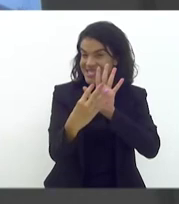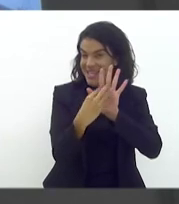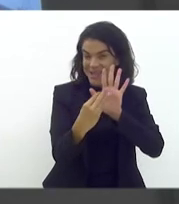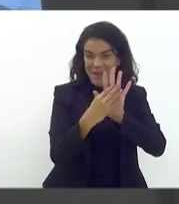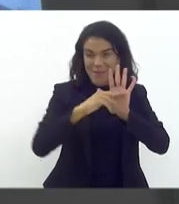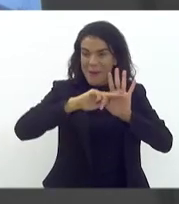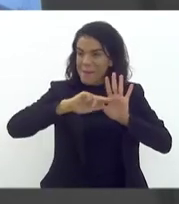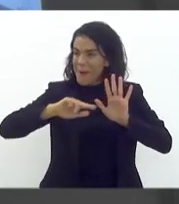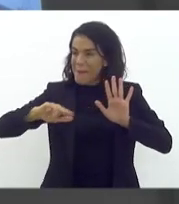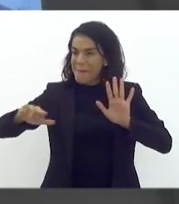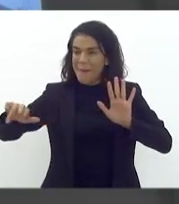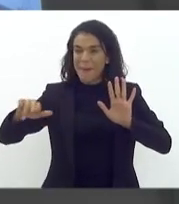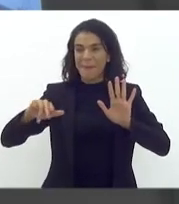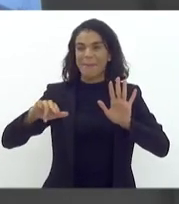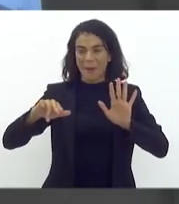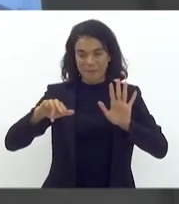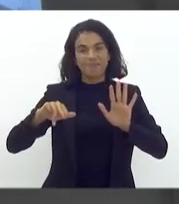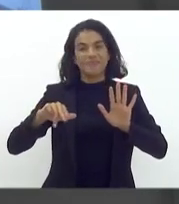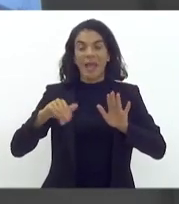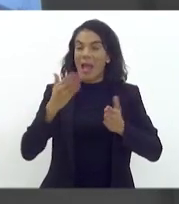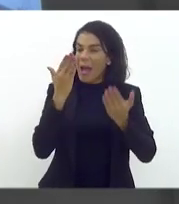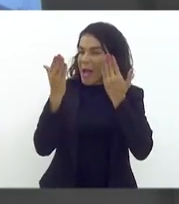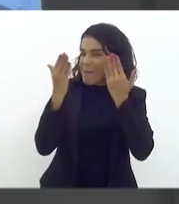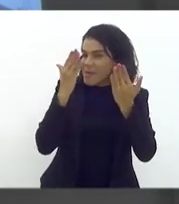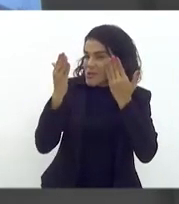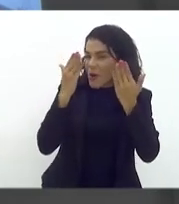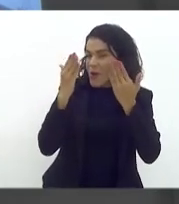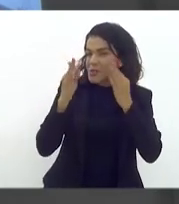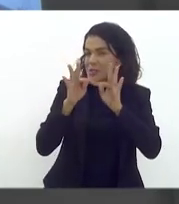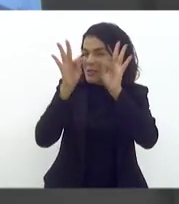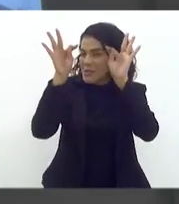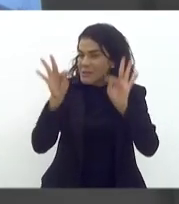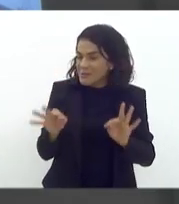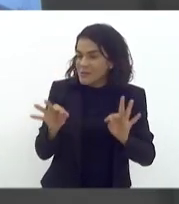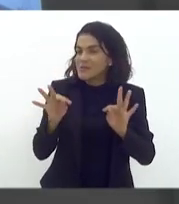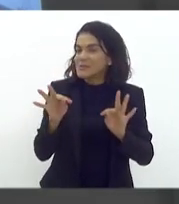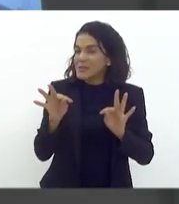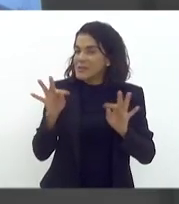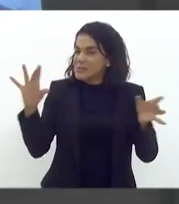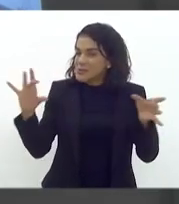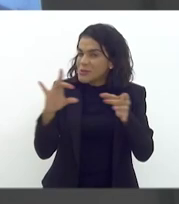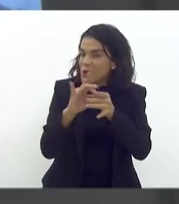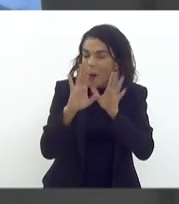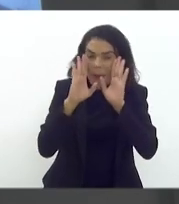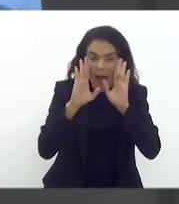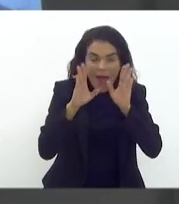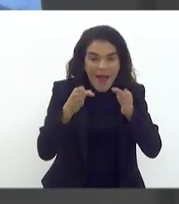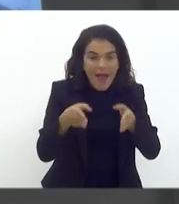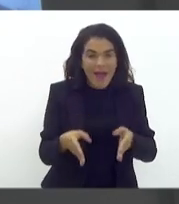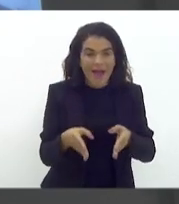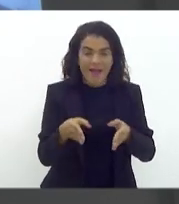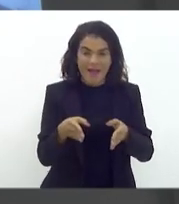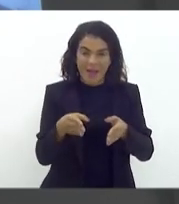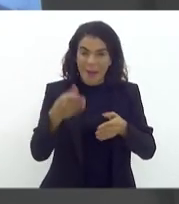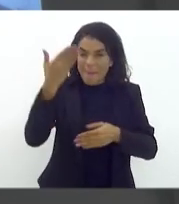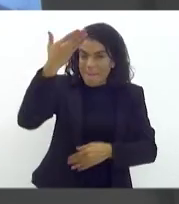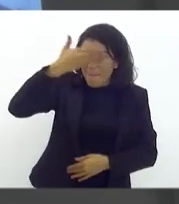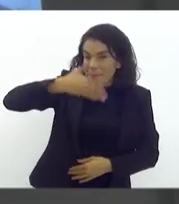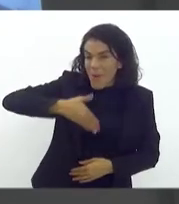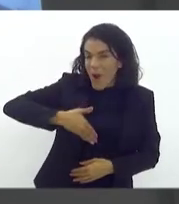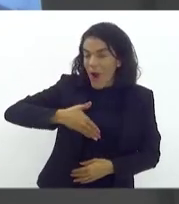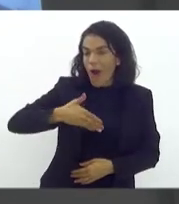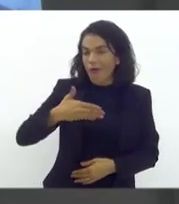são mais como eu disse a psicologia testemunho com relação especificamente as provas de